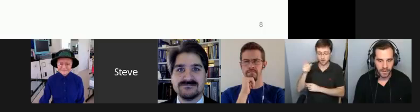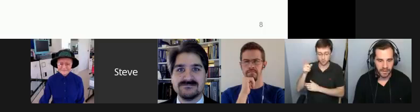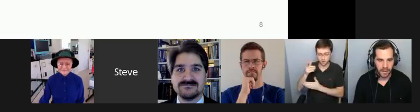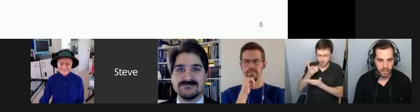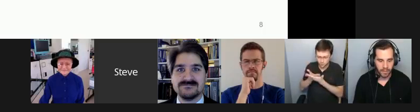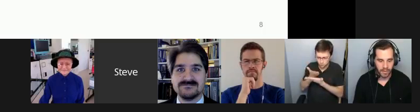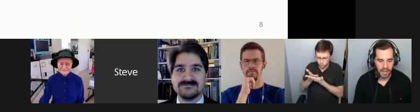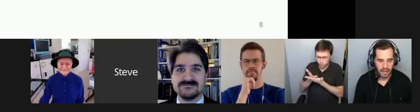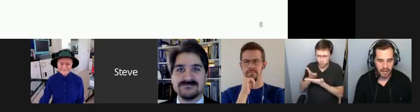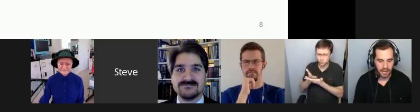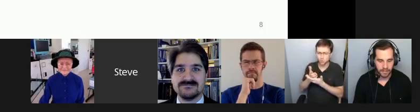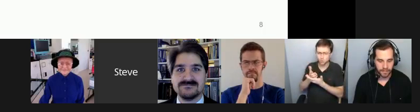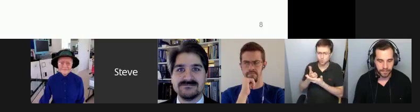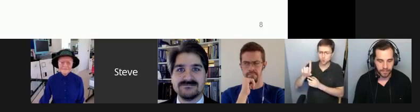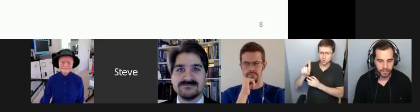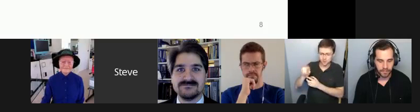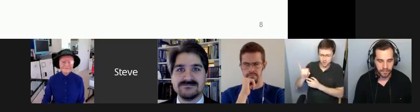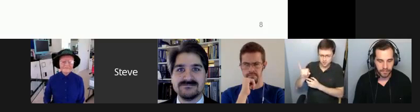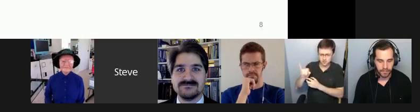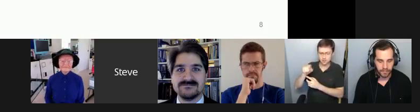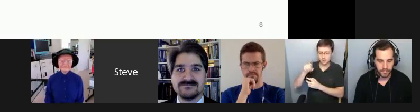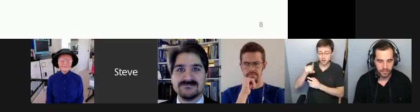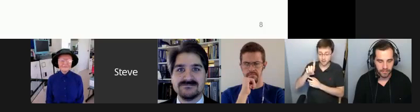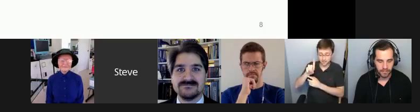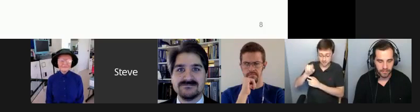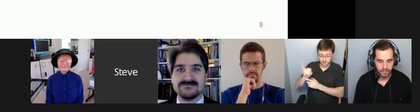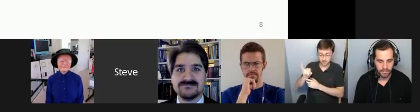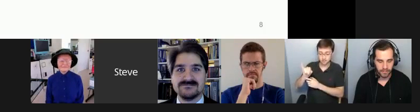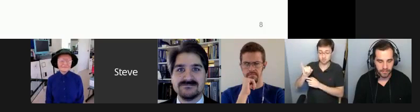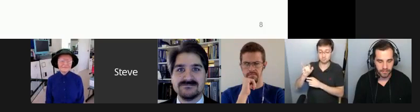Então, nós temos ali